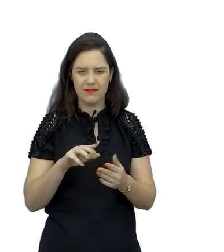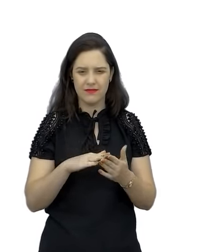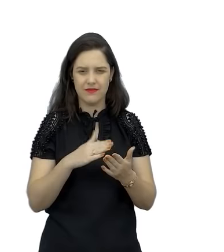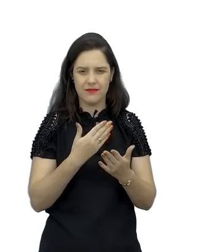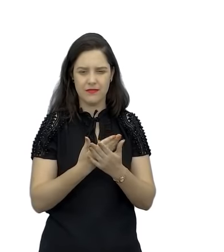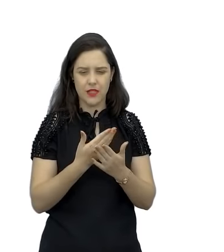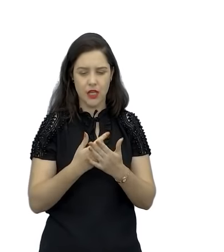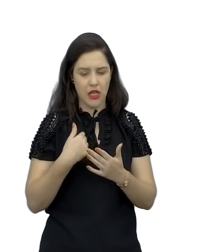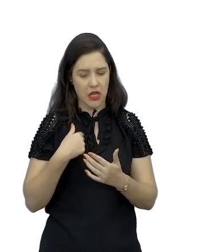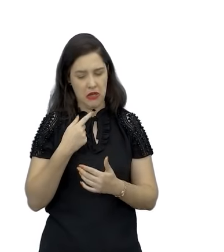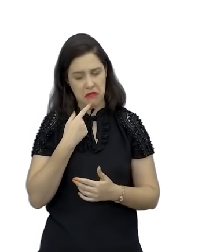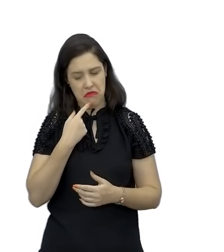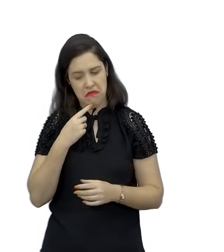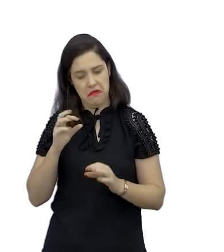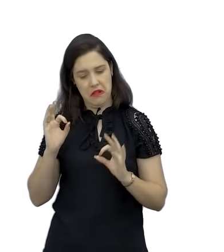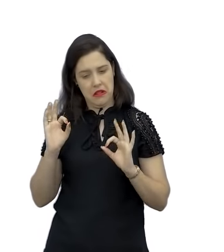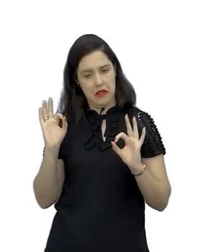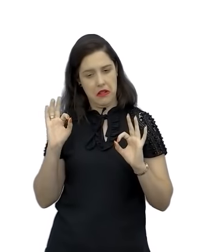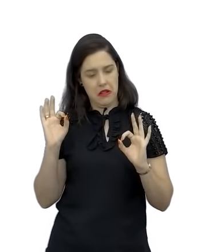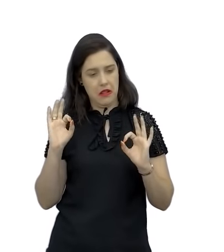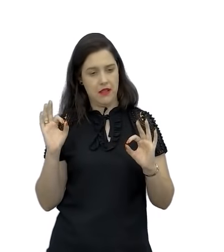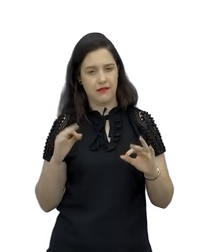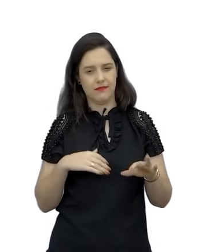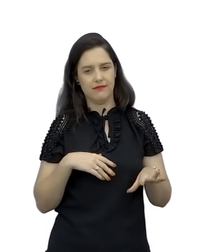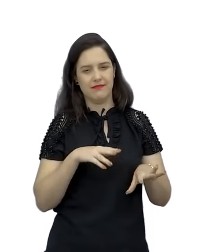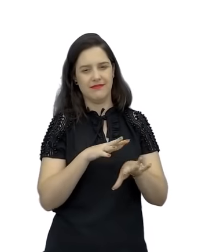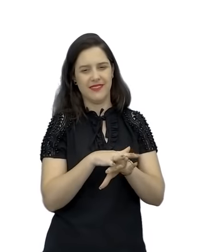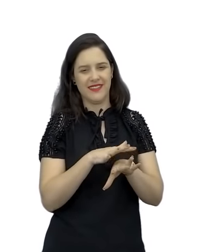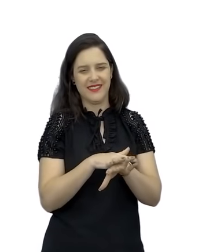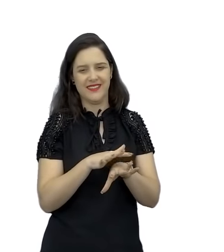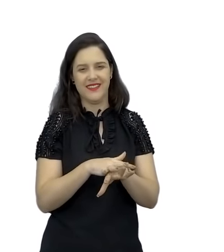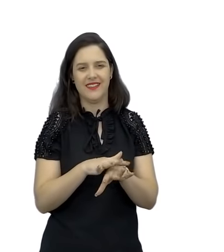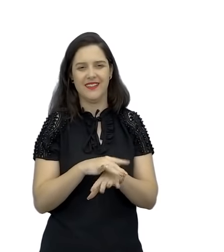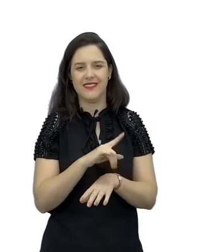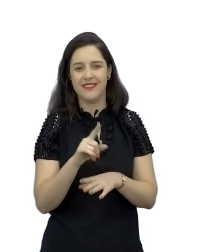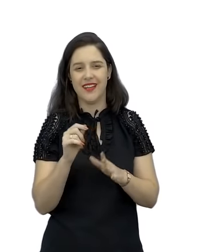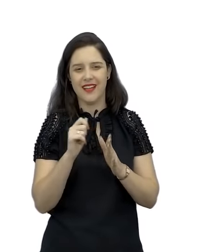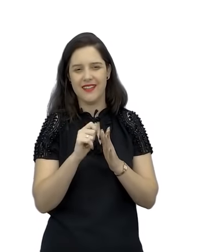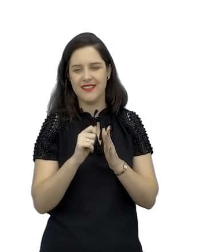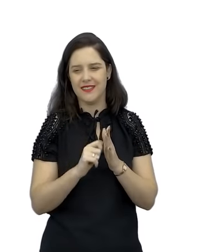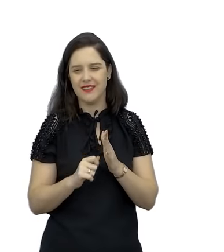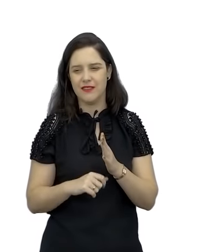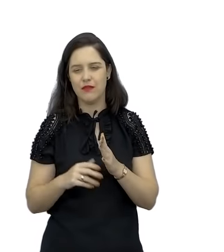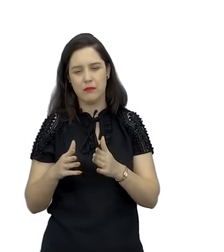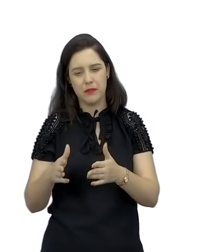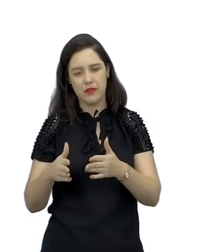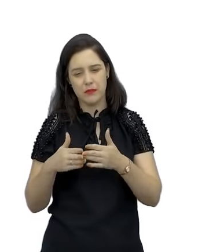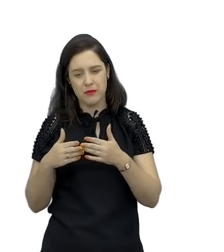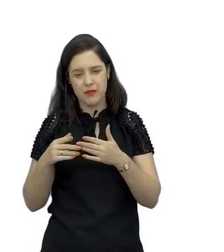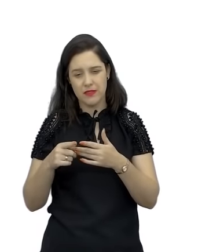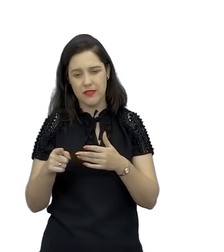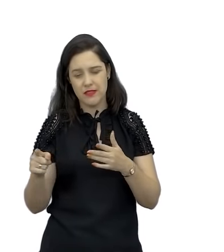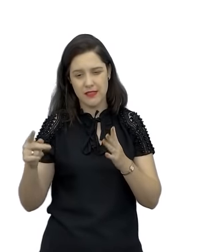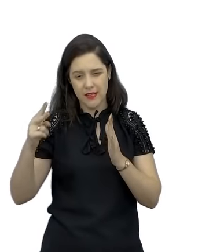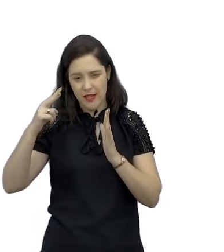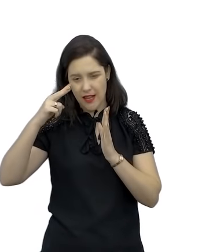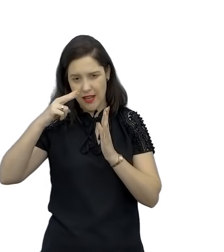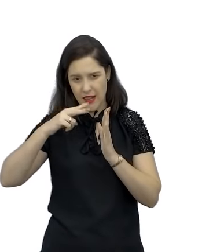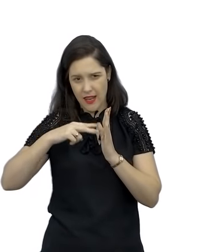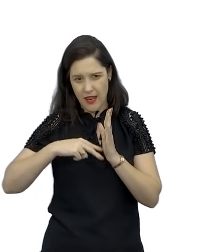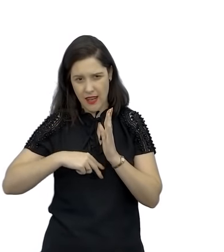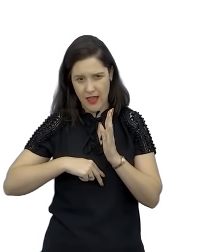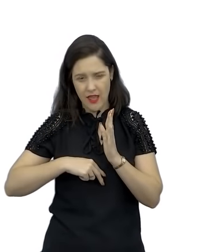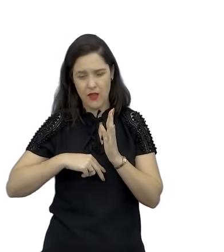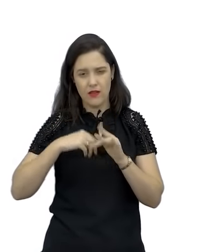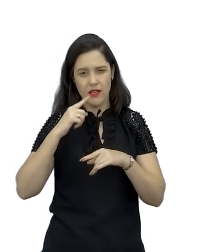falar nada qual é o conteúdo matemático que está inserido aí. Eu vou pedir que eles leiam individualmente depois